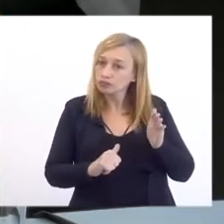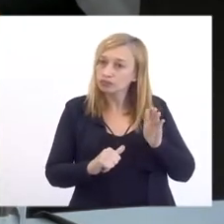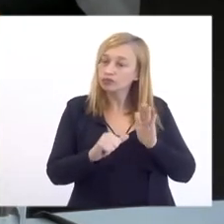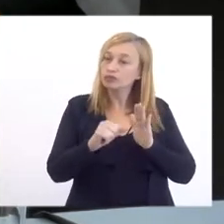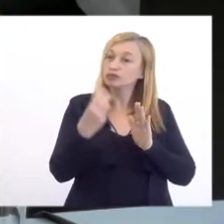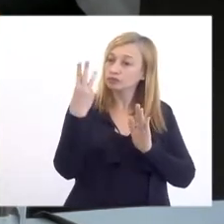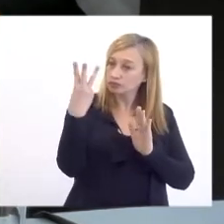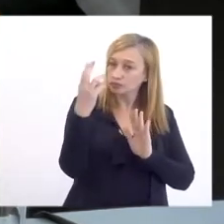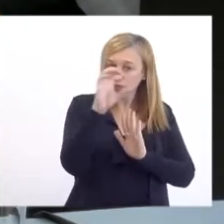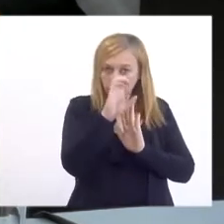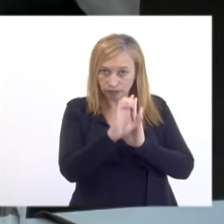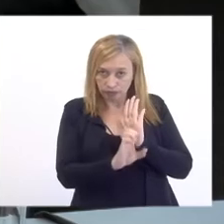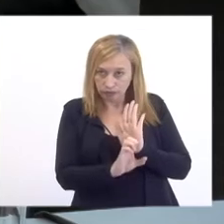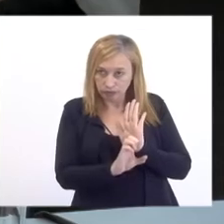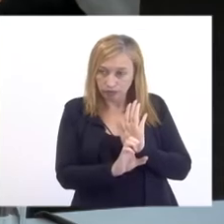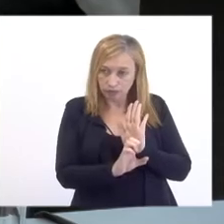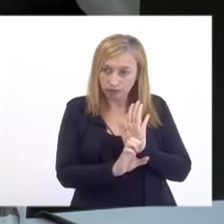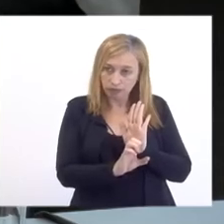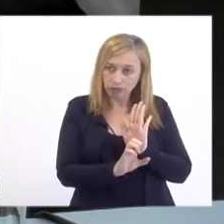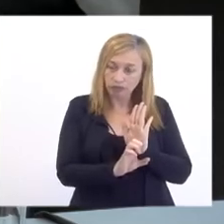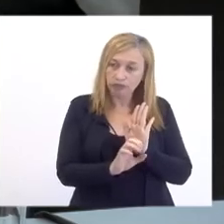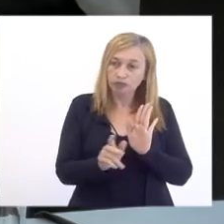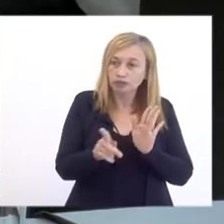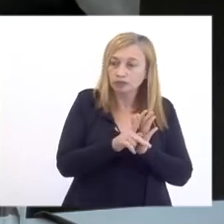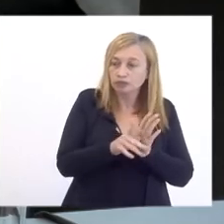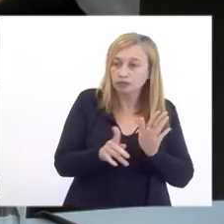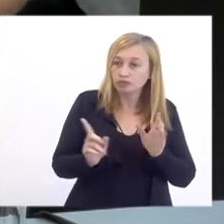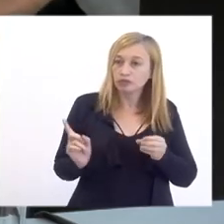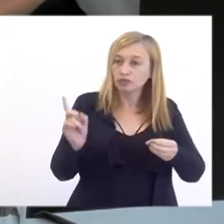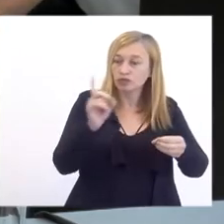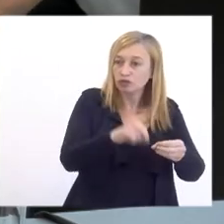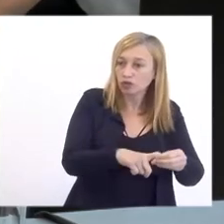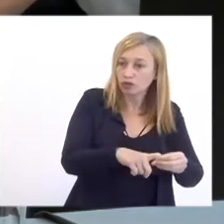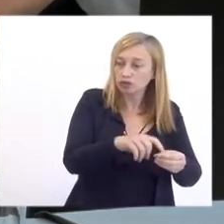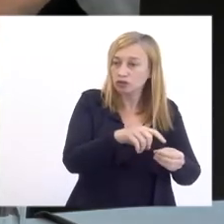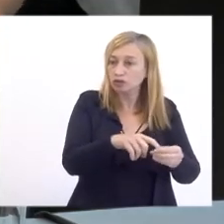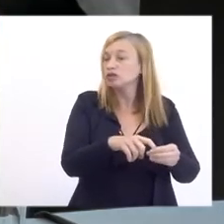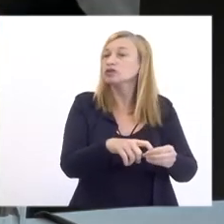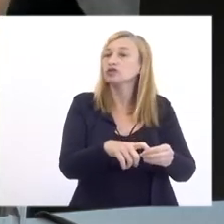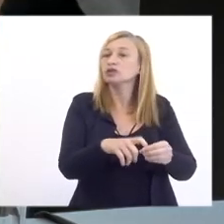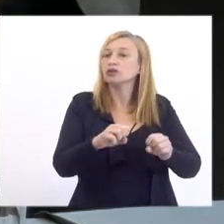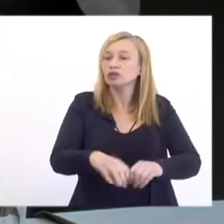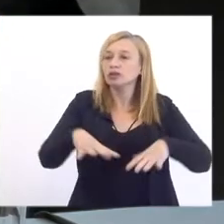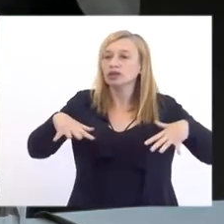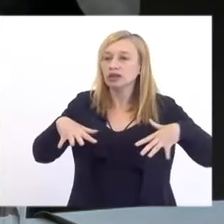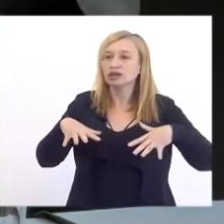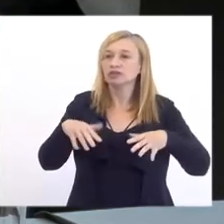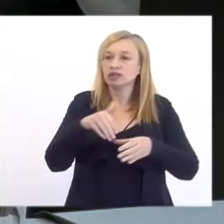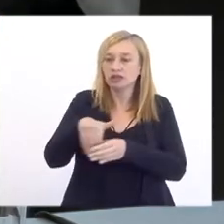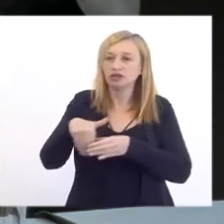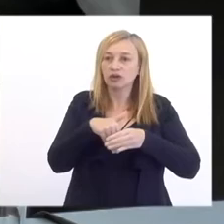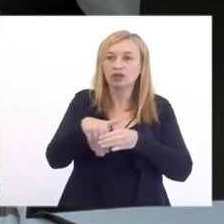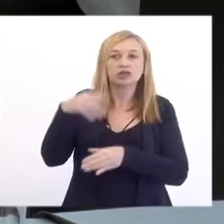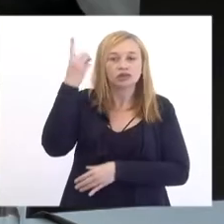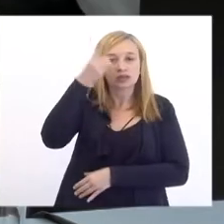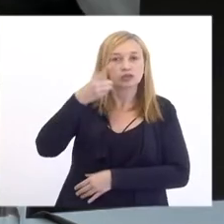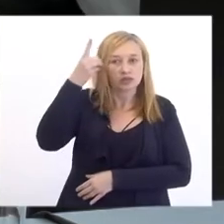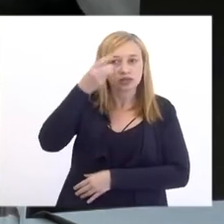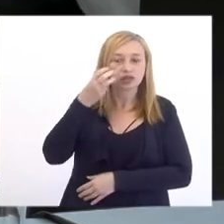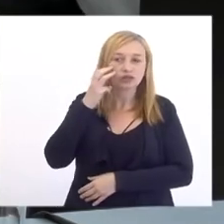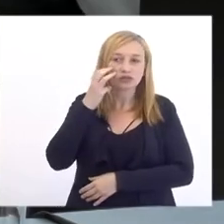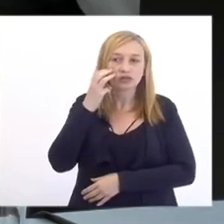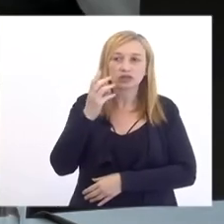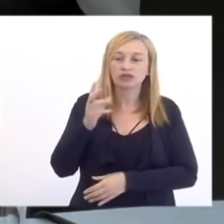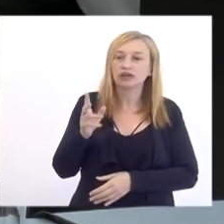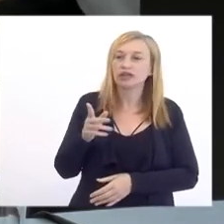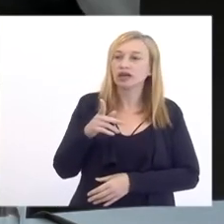as três emendas, o projeto volta para o plenário para ser votado. Perfeito, e o deputado Waldeck vai dar